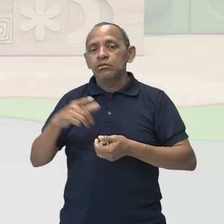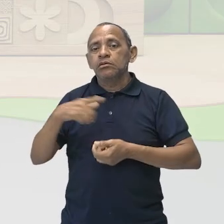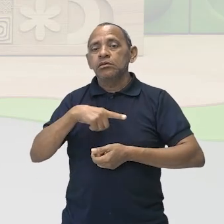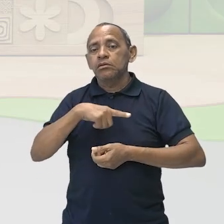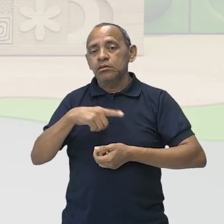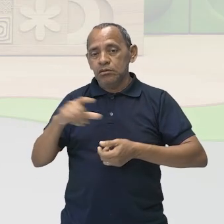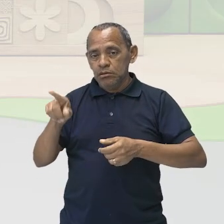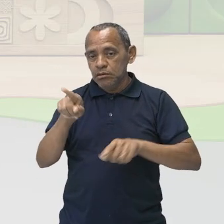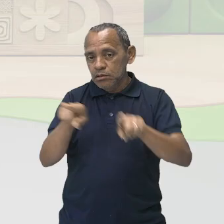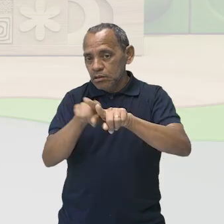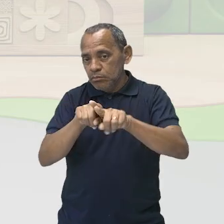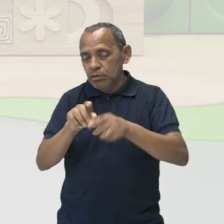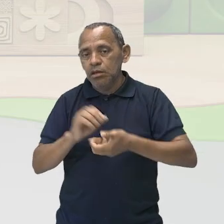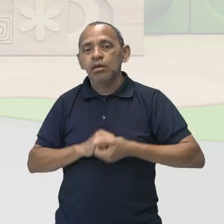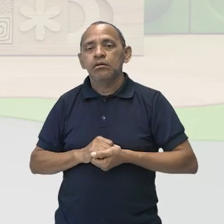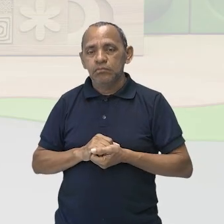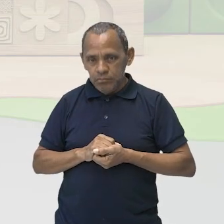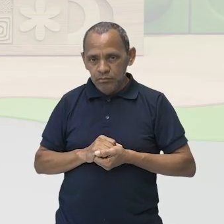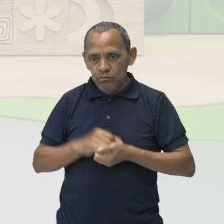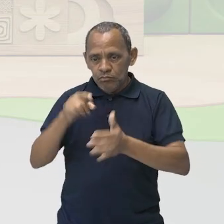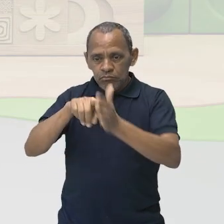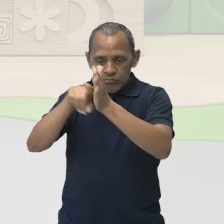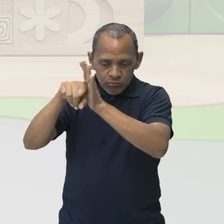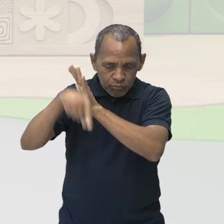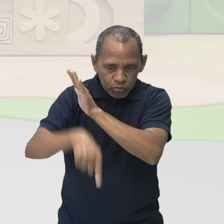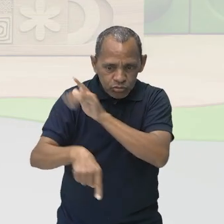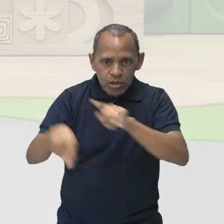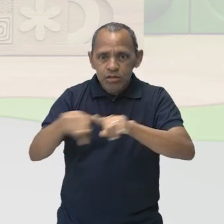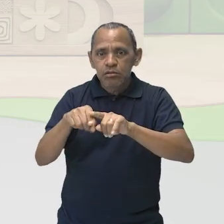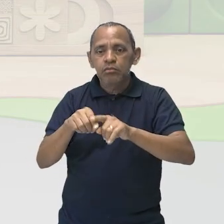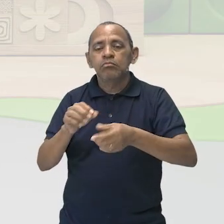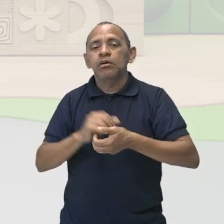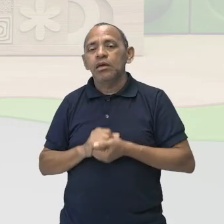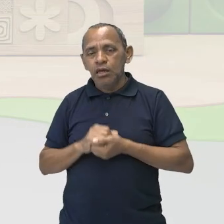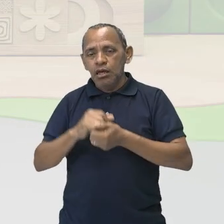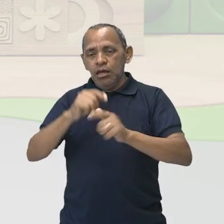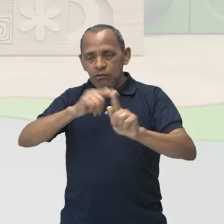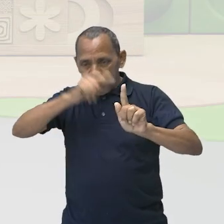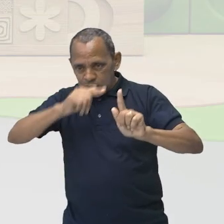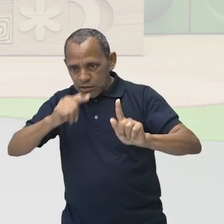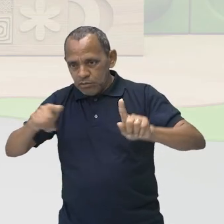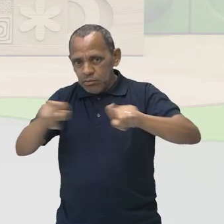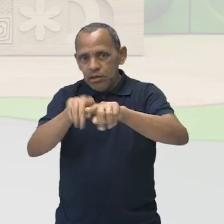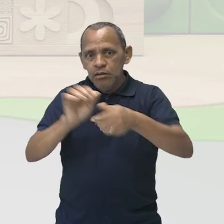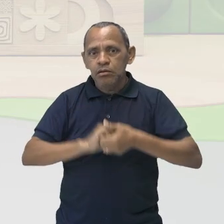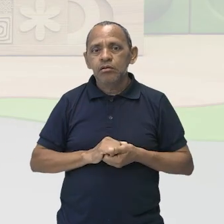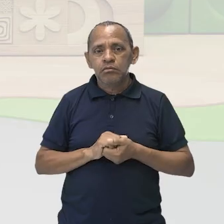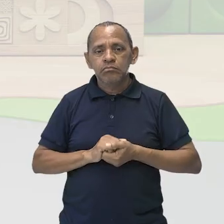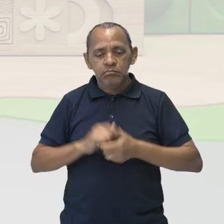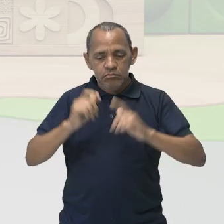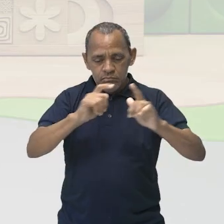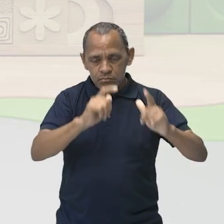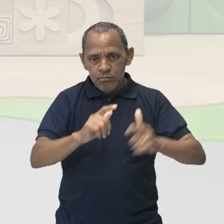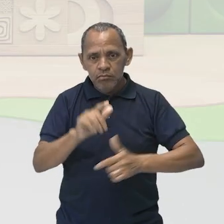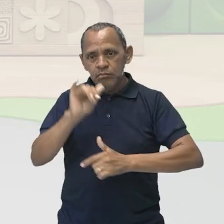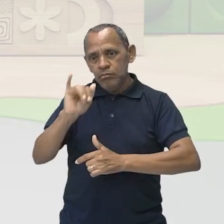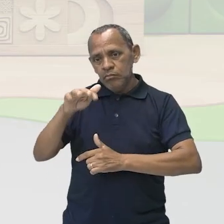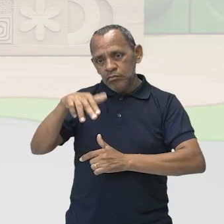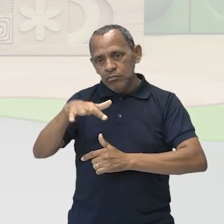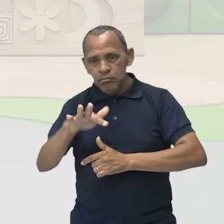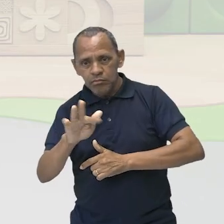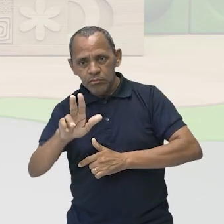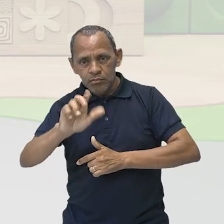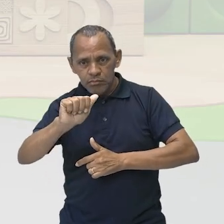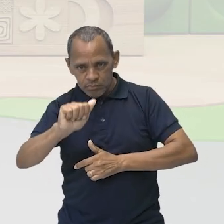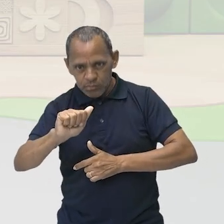profundidade e sua intensidade. Bem, existem também os sensores infrassônicos, que são aparelhos tecnológicos também